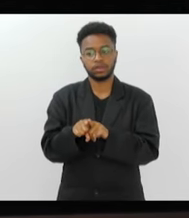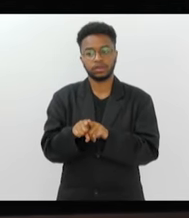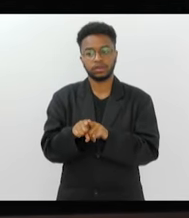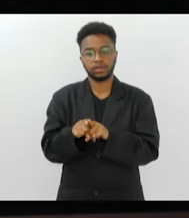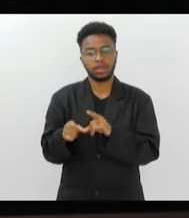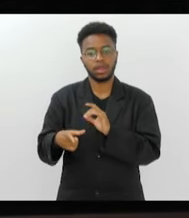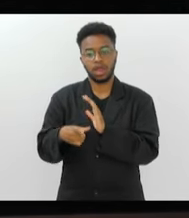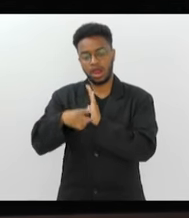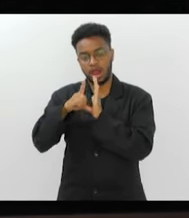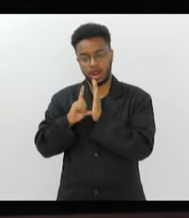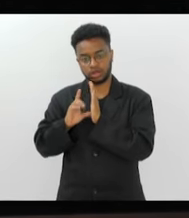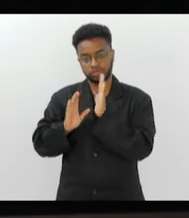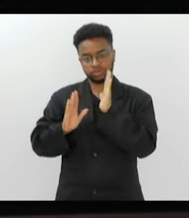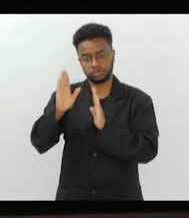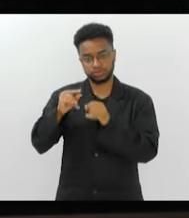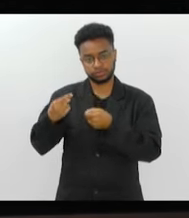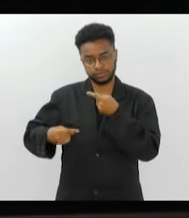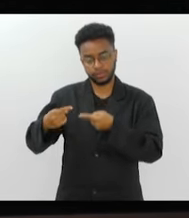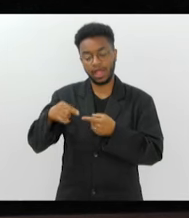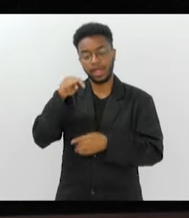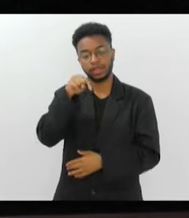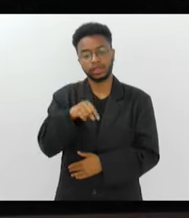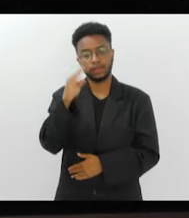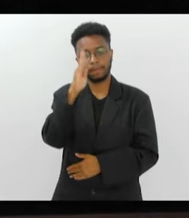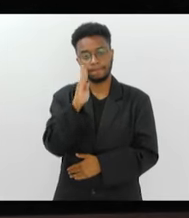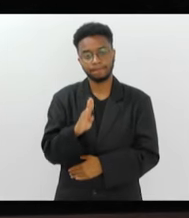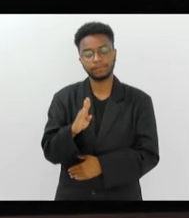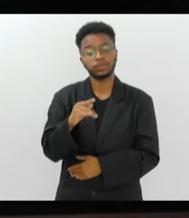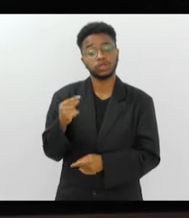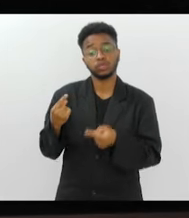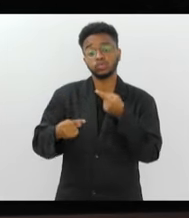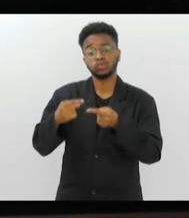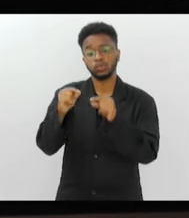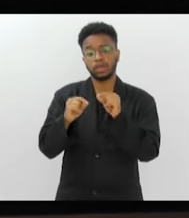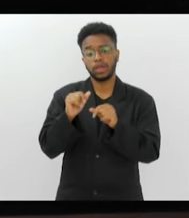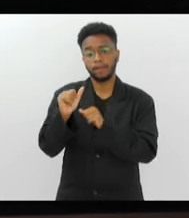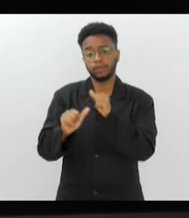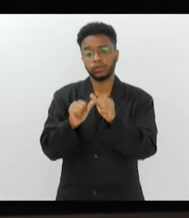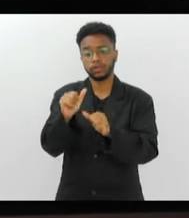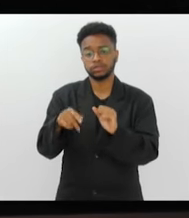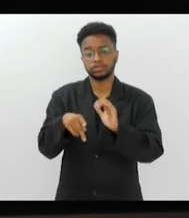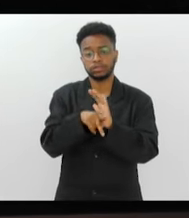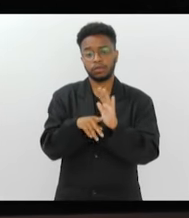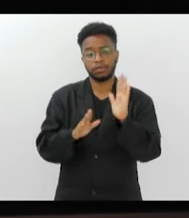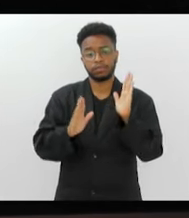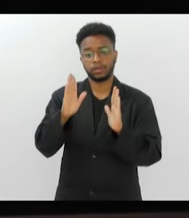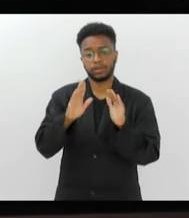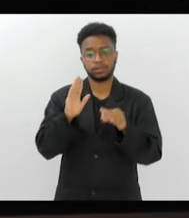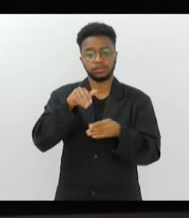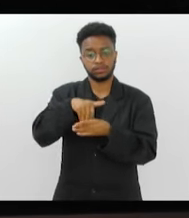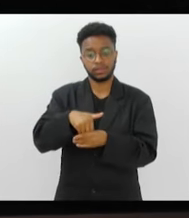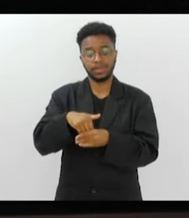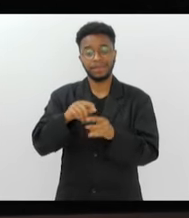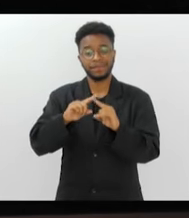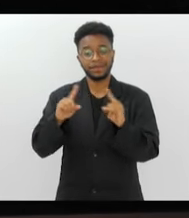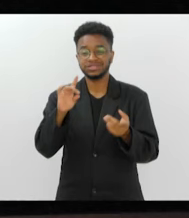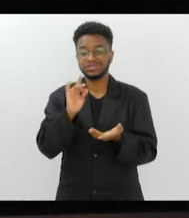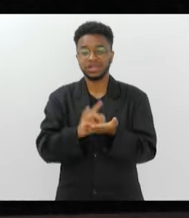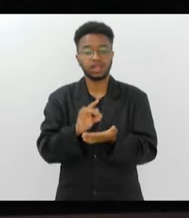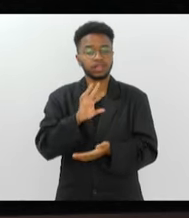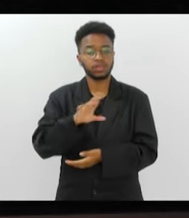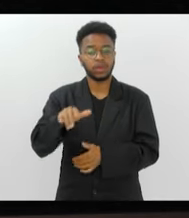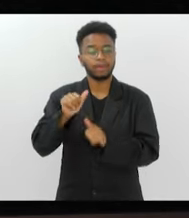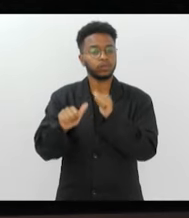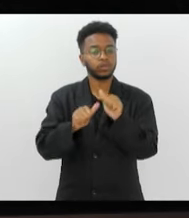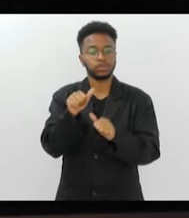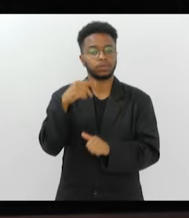tem feito, deputado Luiz Paulo, a discussão de reformas eleitorais, mas que não necessariamente são reformas